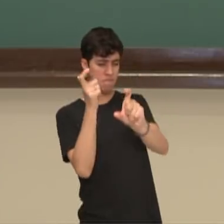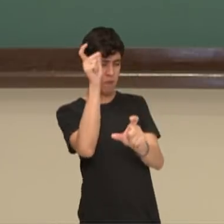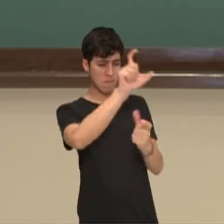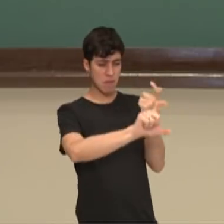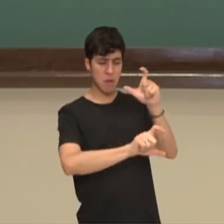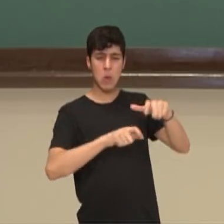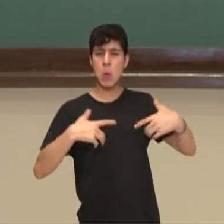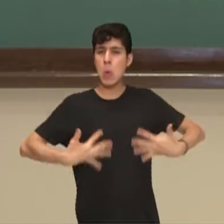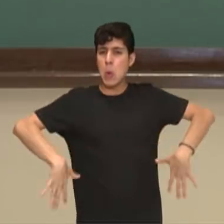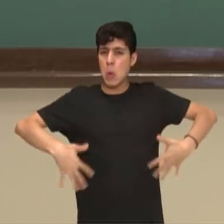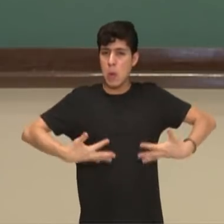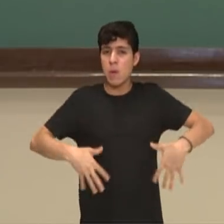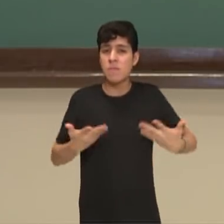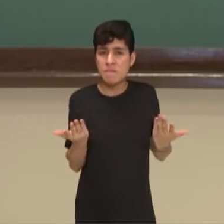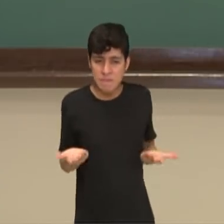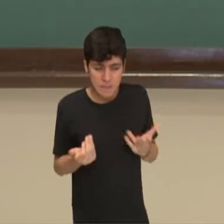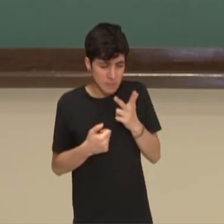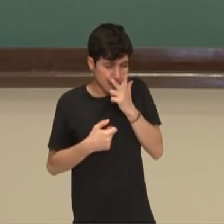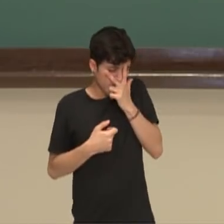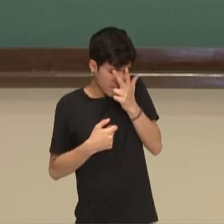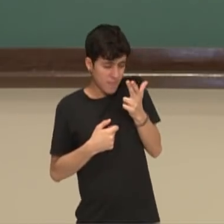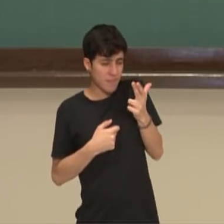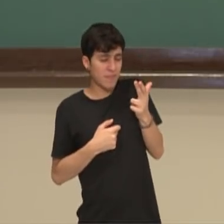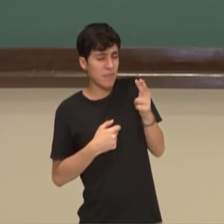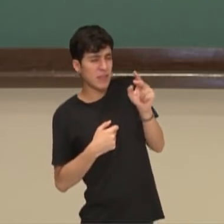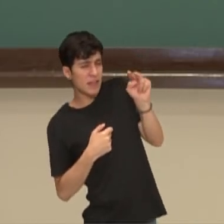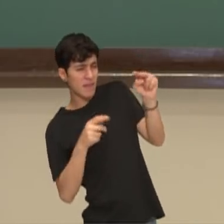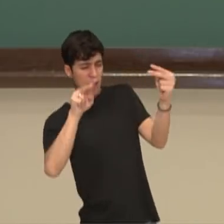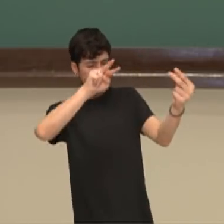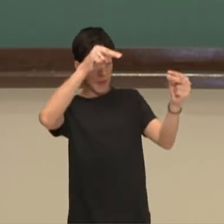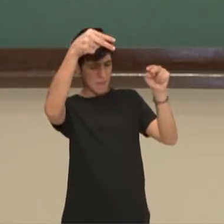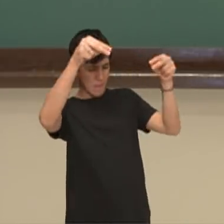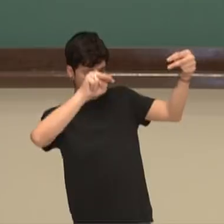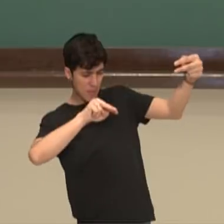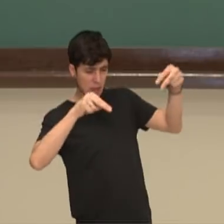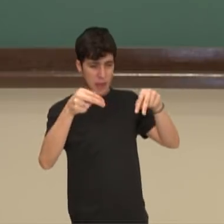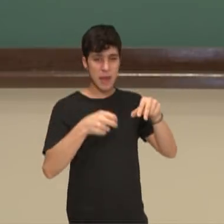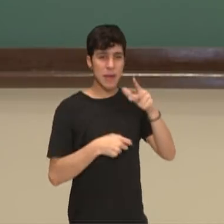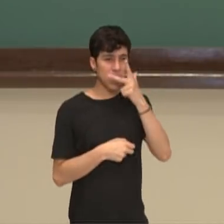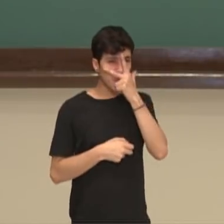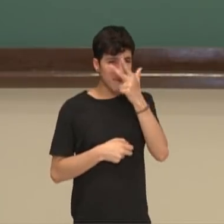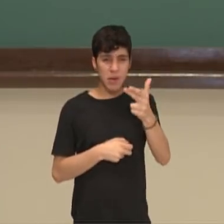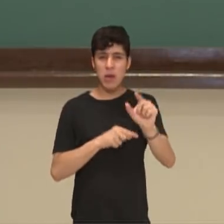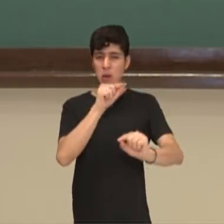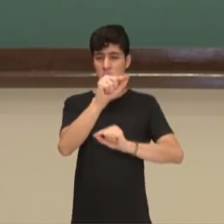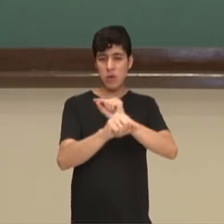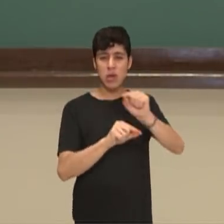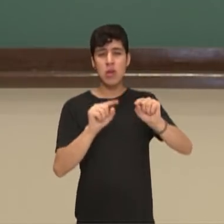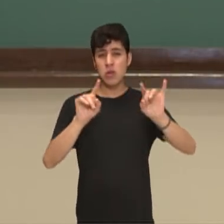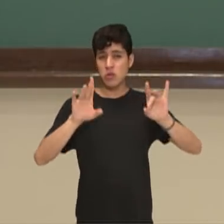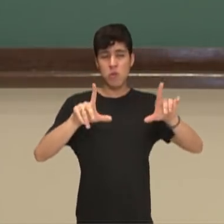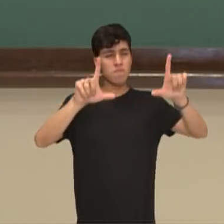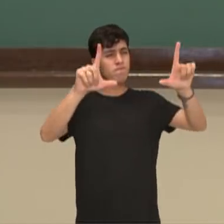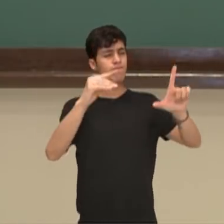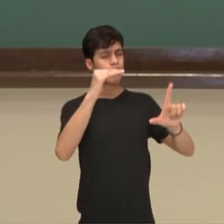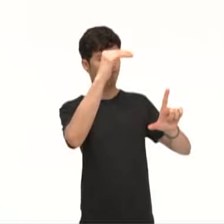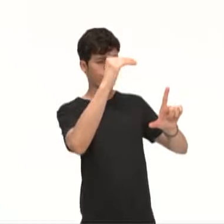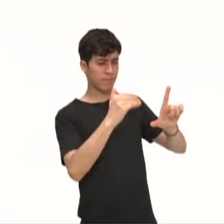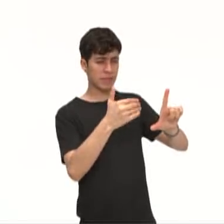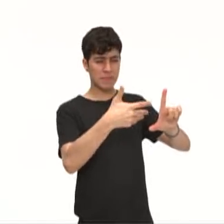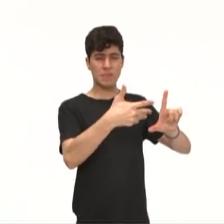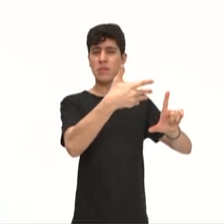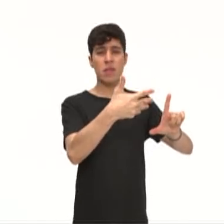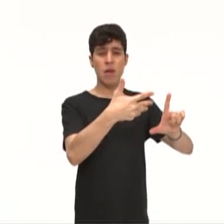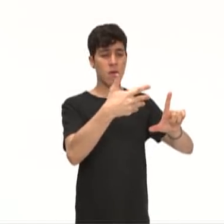de um lado para o outro e elas têm uma tridimensionalidade, ou seja, elas saem do suporte. Dá para ver que ela está